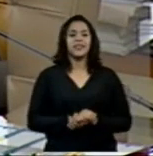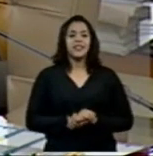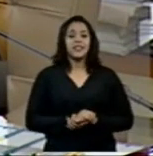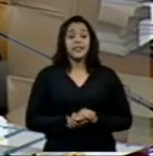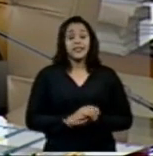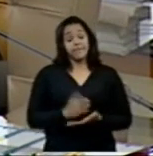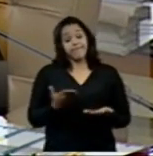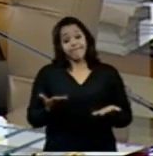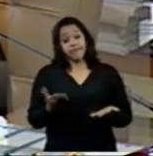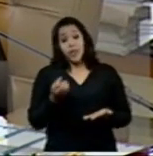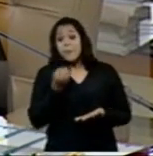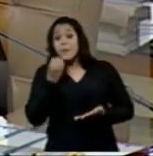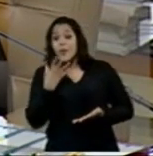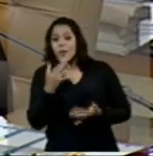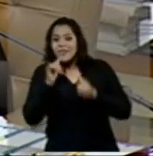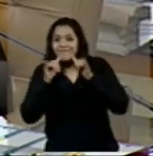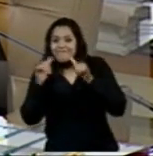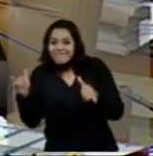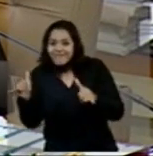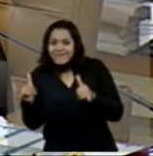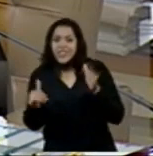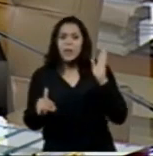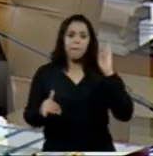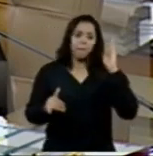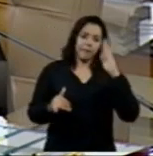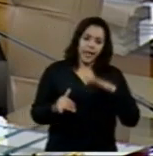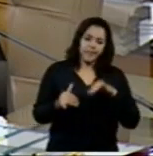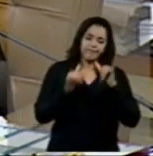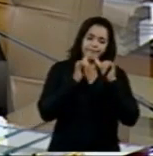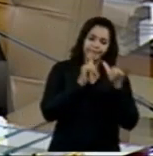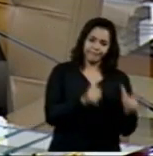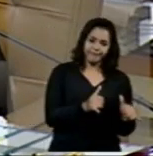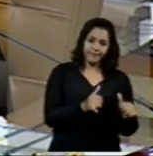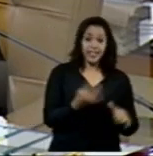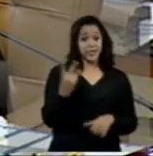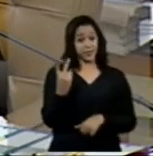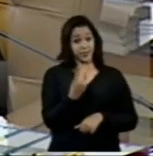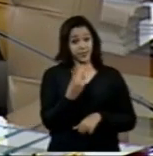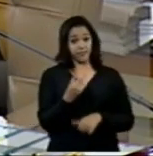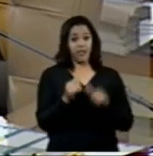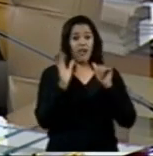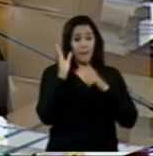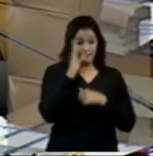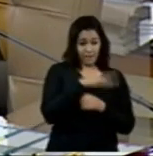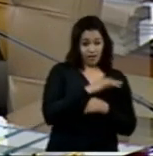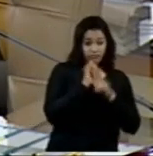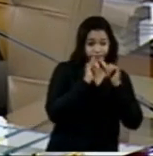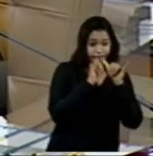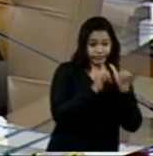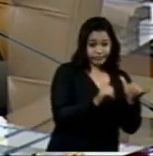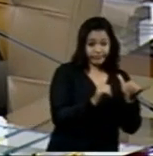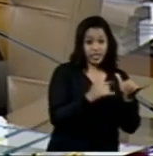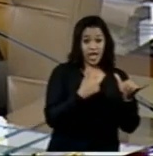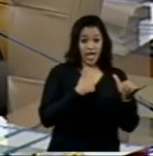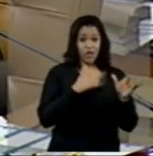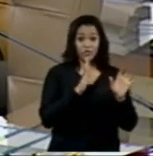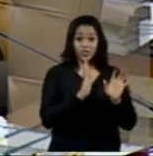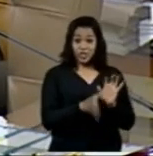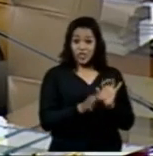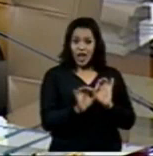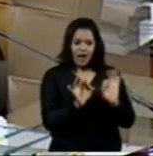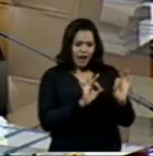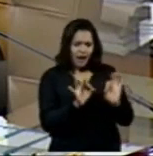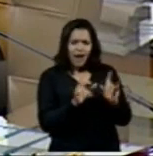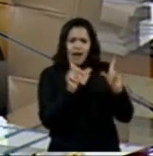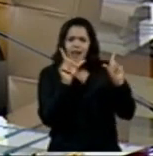má notícia e uma boa notícia. Me permito explicitá-la. A má notícia é que eu havia preparado